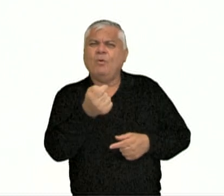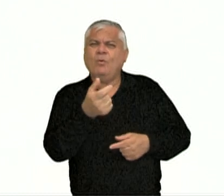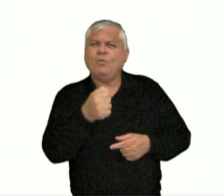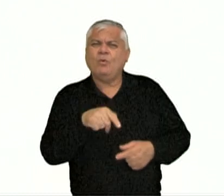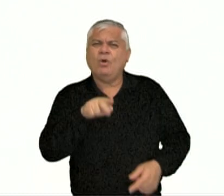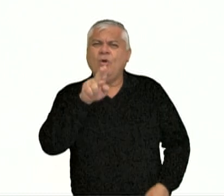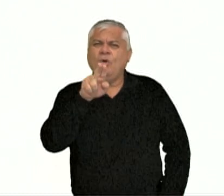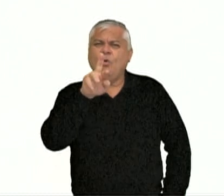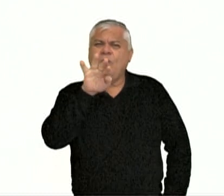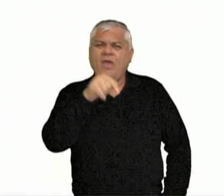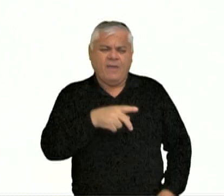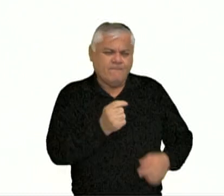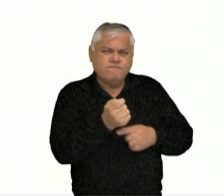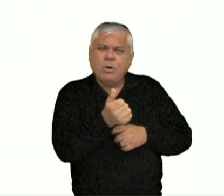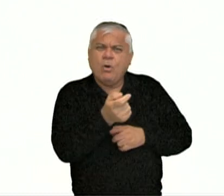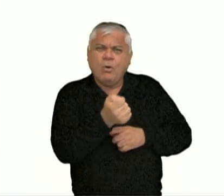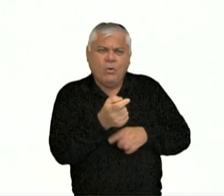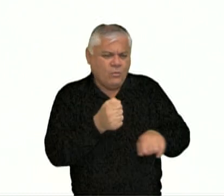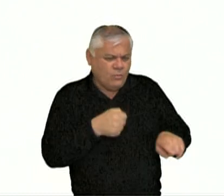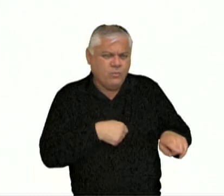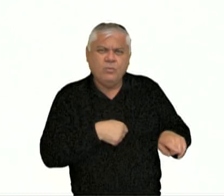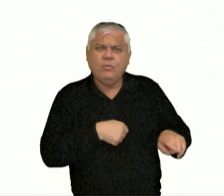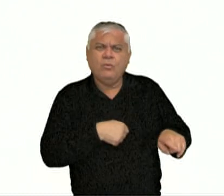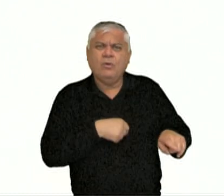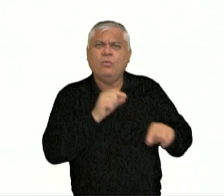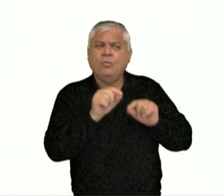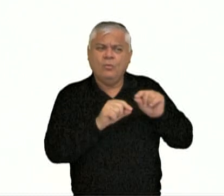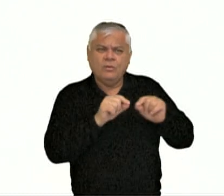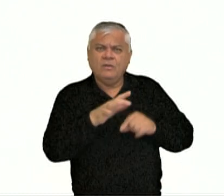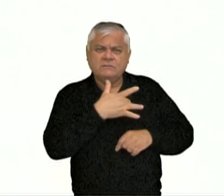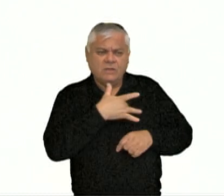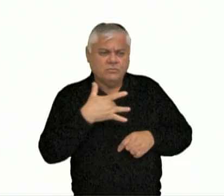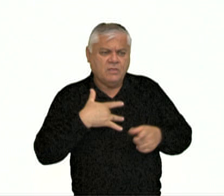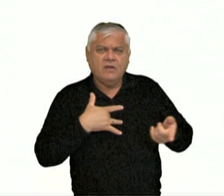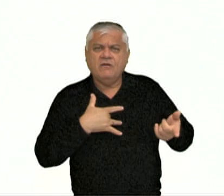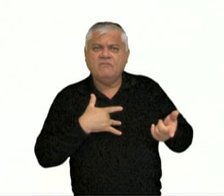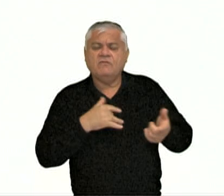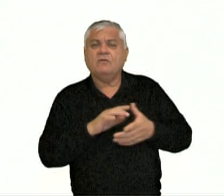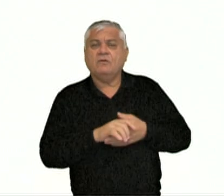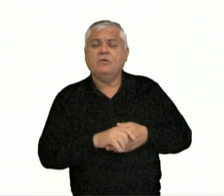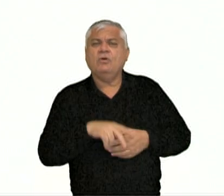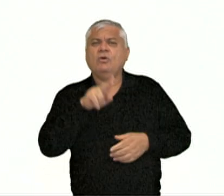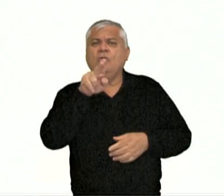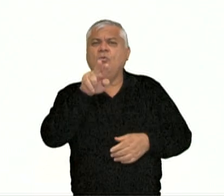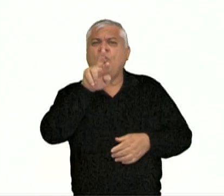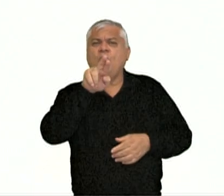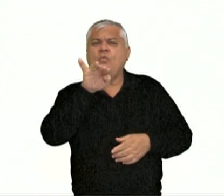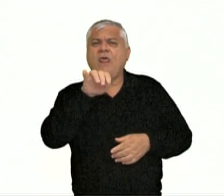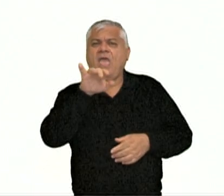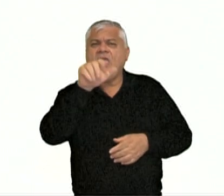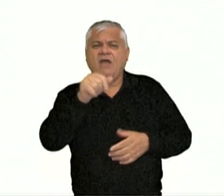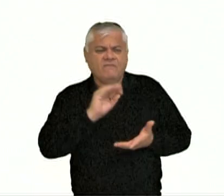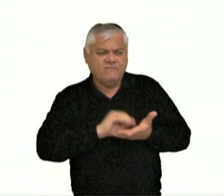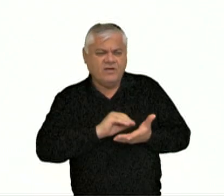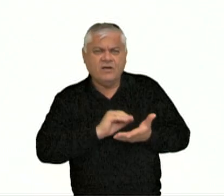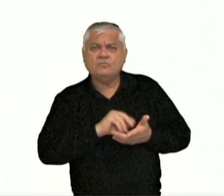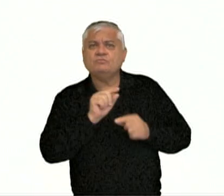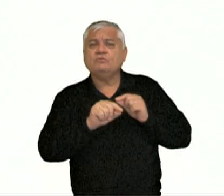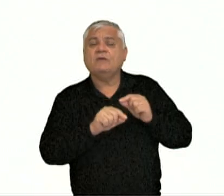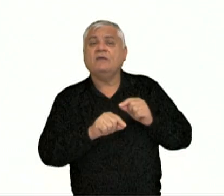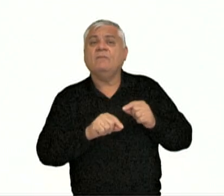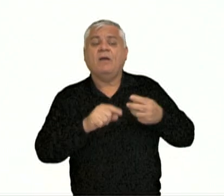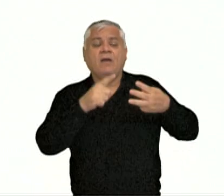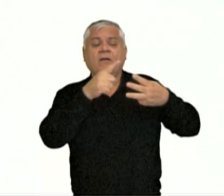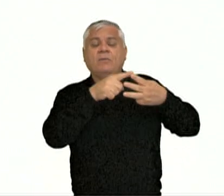menor quantidade, né, do que o esperado para uma pessoa saudável. Em qual etapa será da formação da